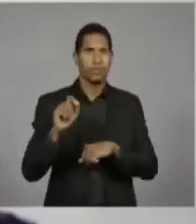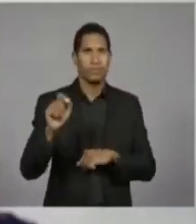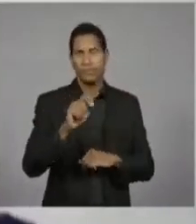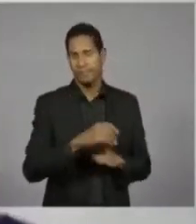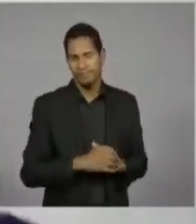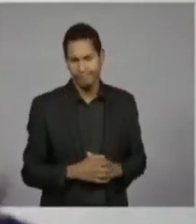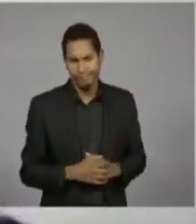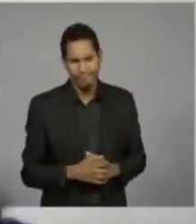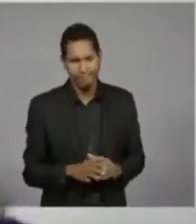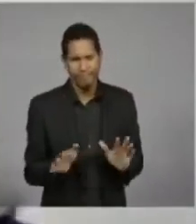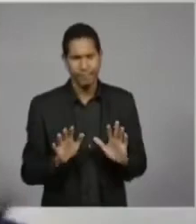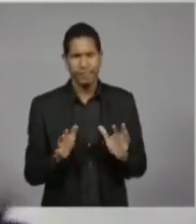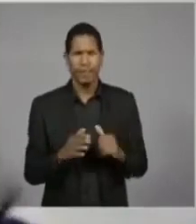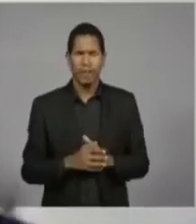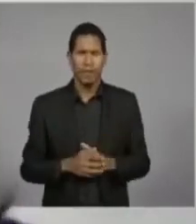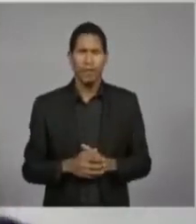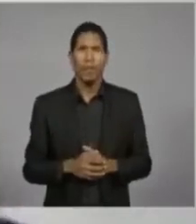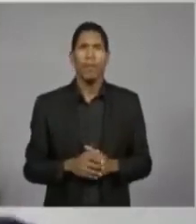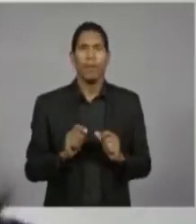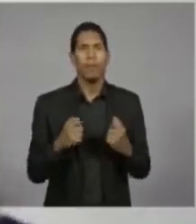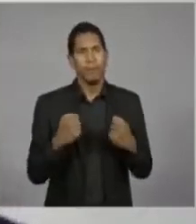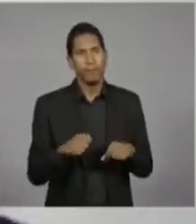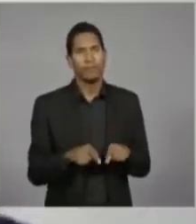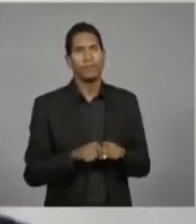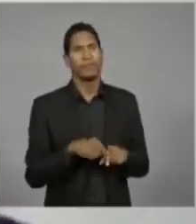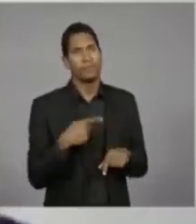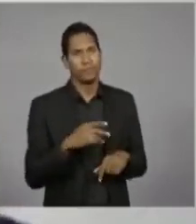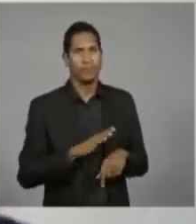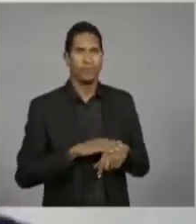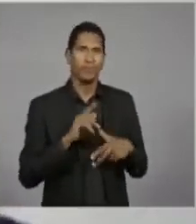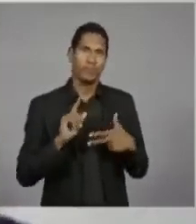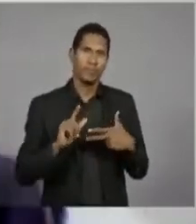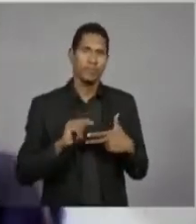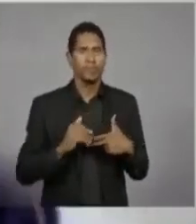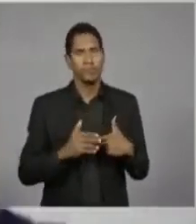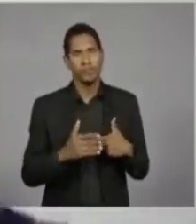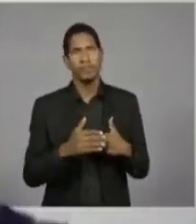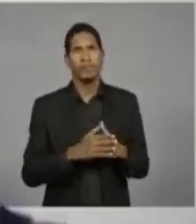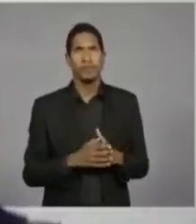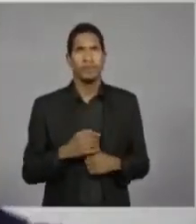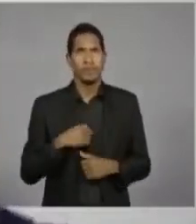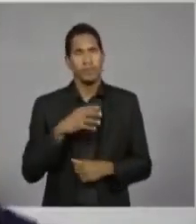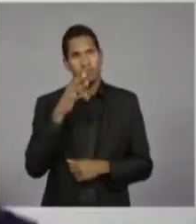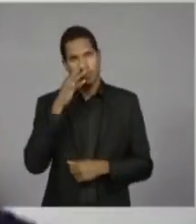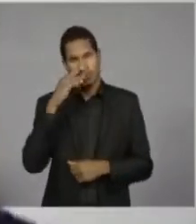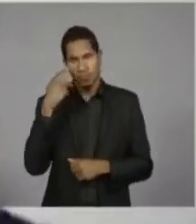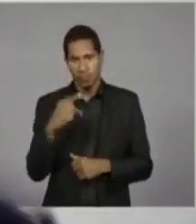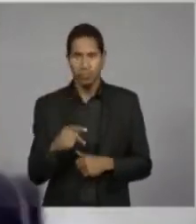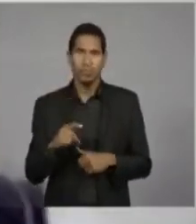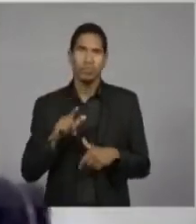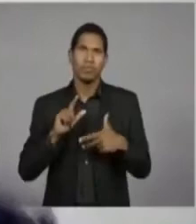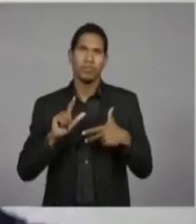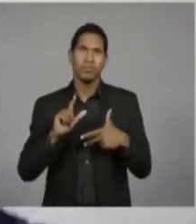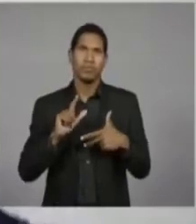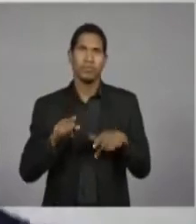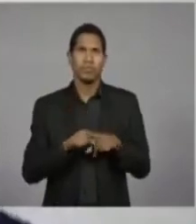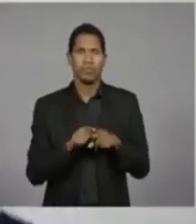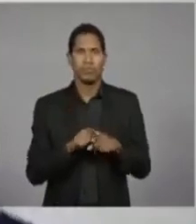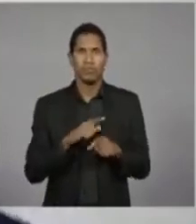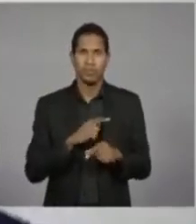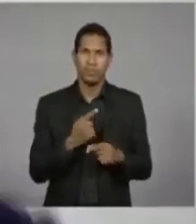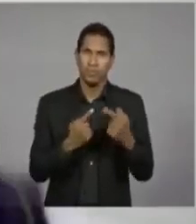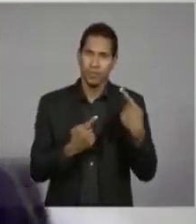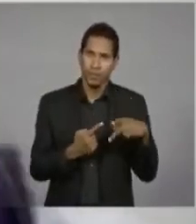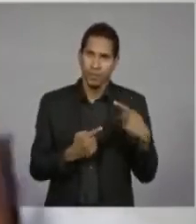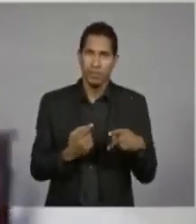estou dizendo vem construído nessa legislatura. Eu aprecio muito mais essa legislatura do que a primeira da qual eu